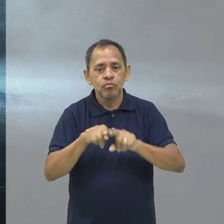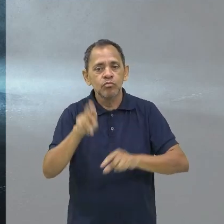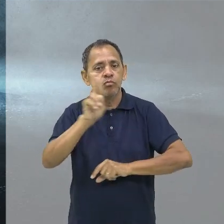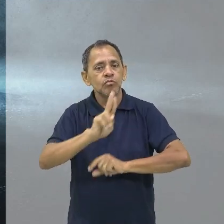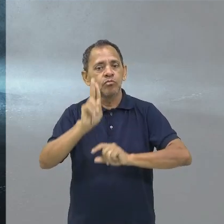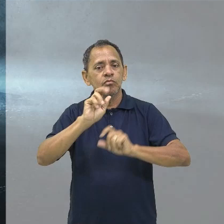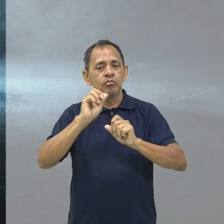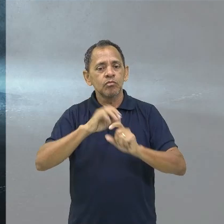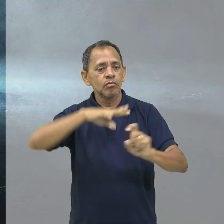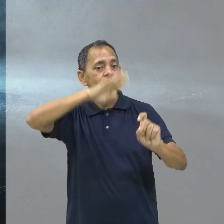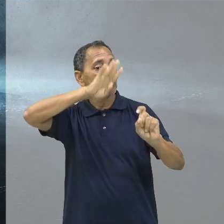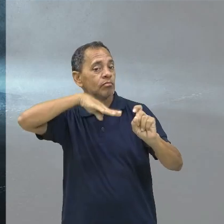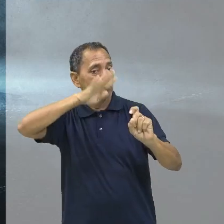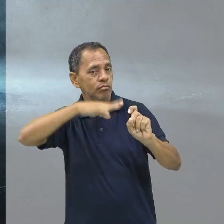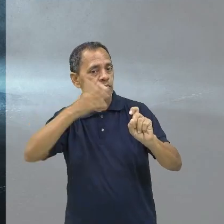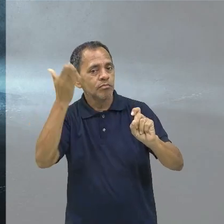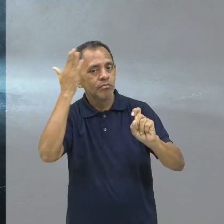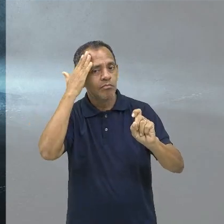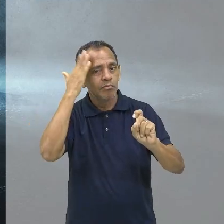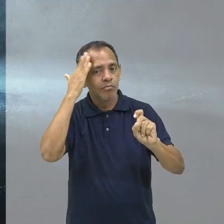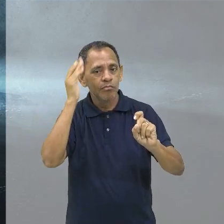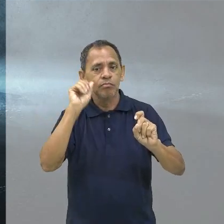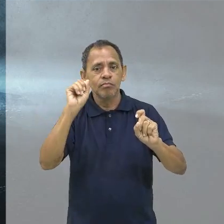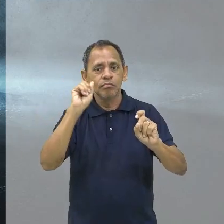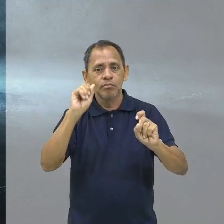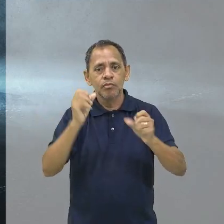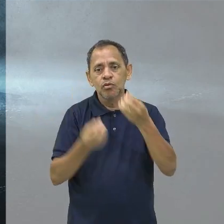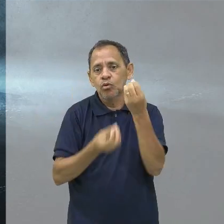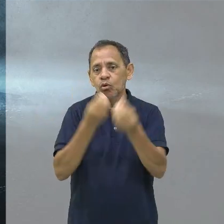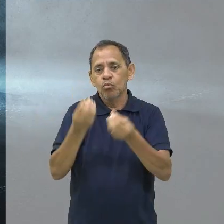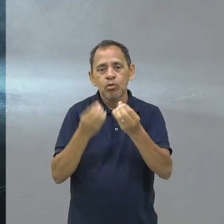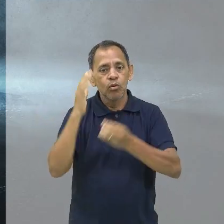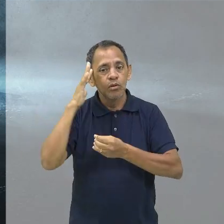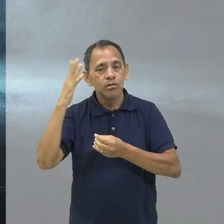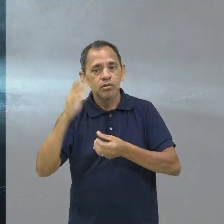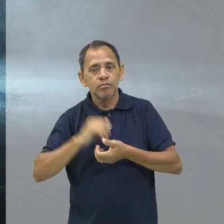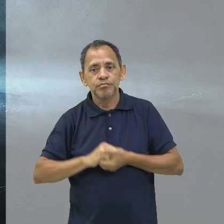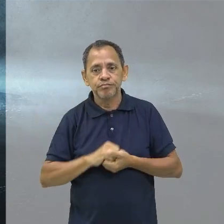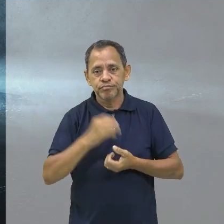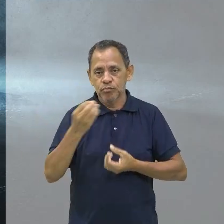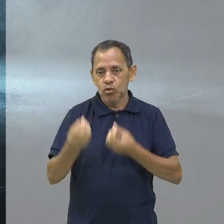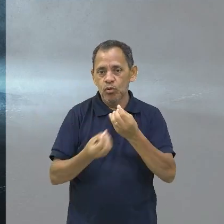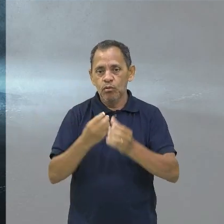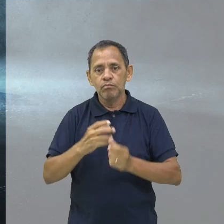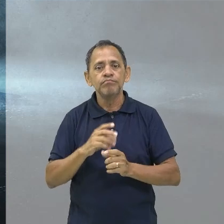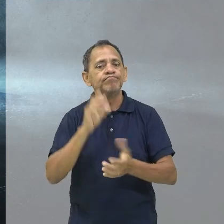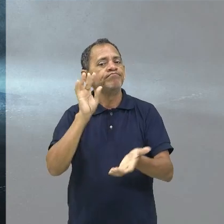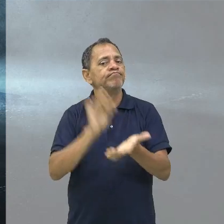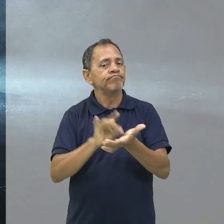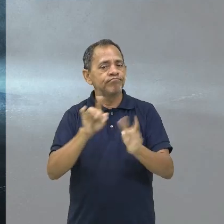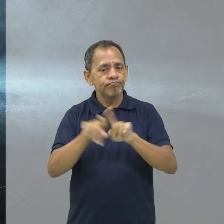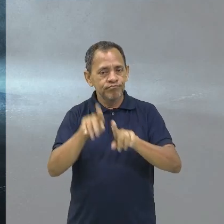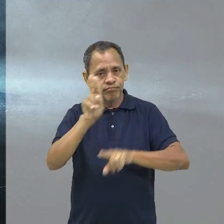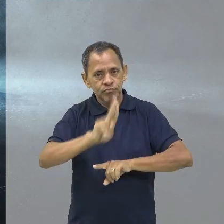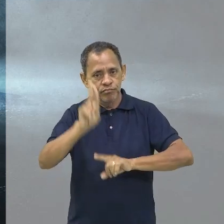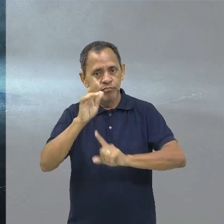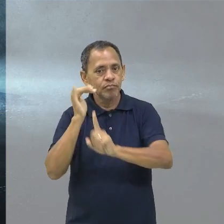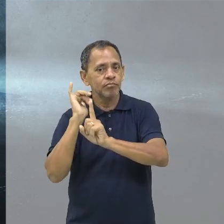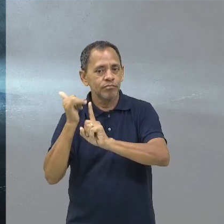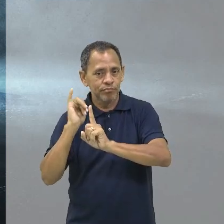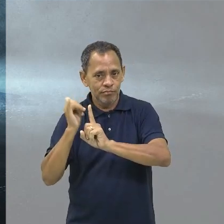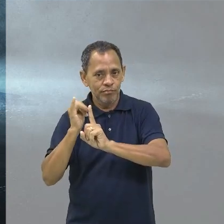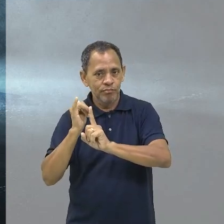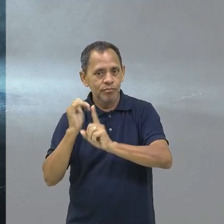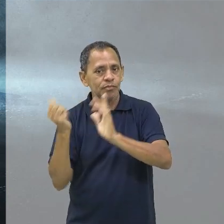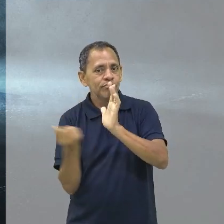um mito para entender de onde tudo surgiu. E apesar do mito utilizar uma narrativa